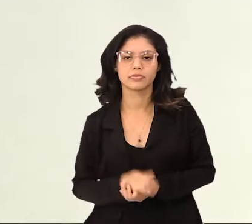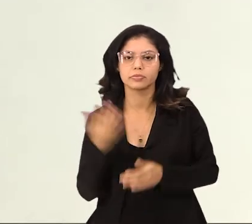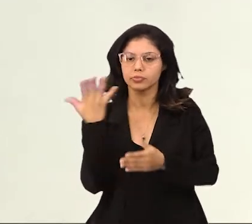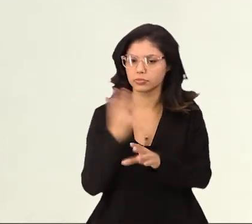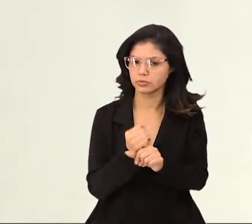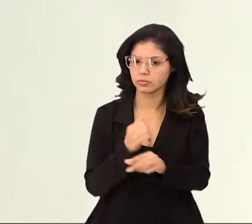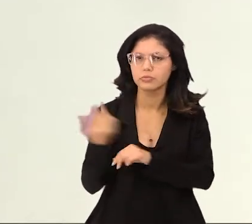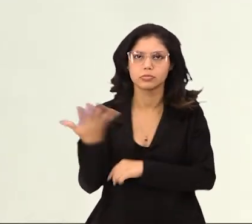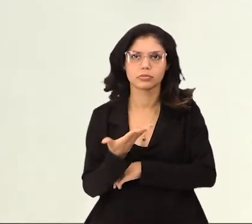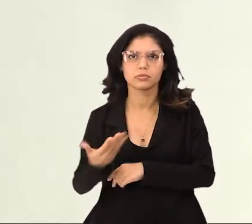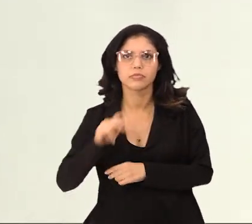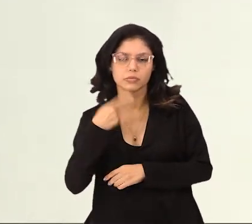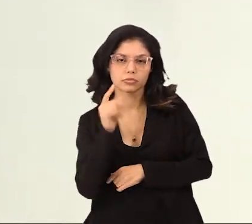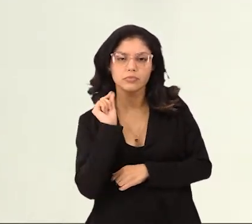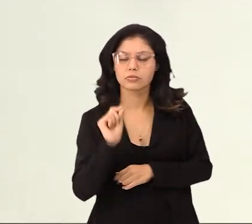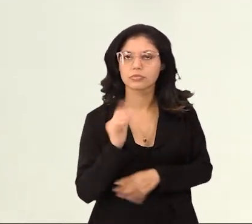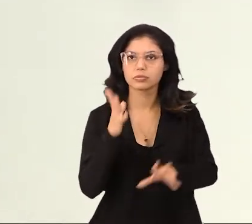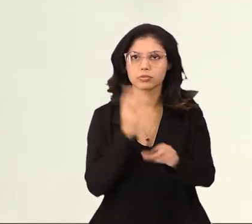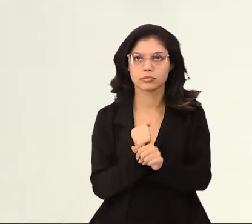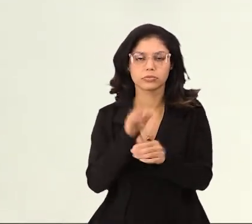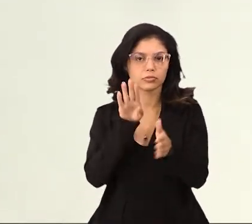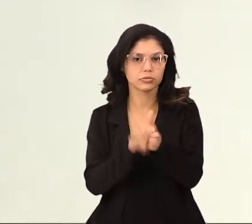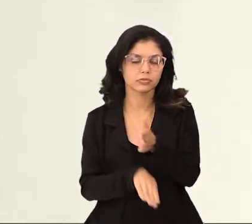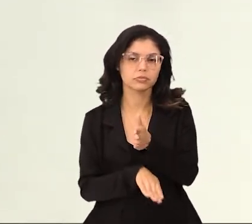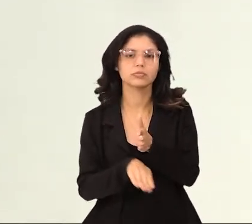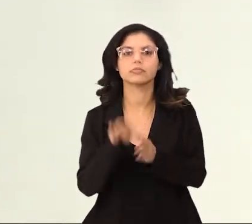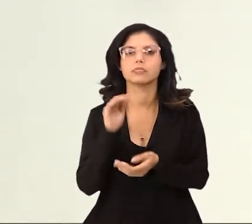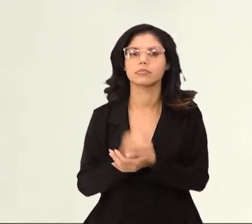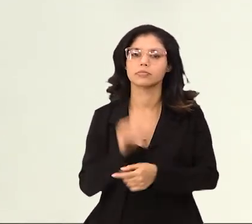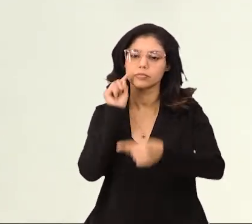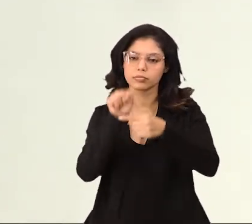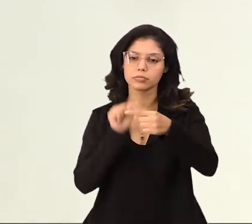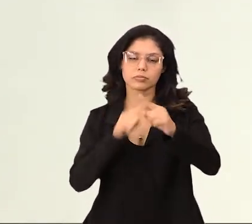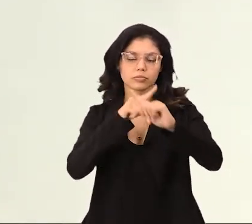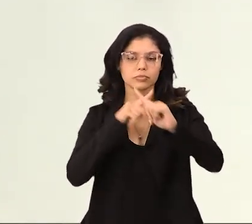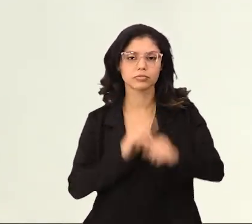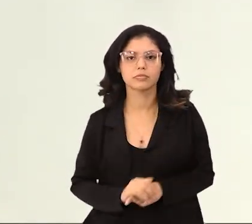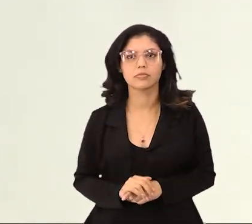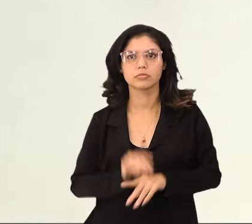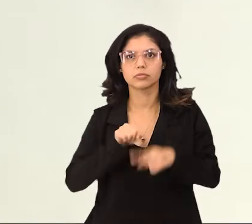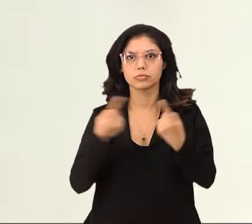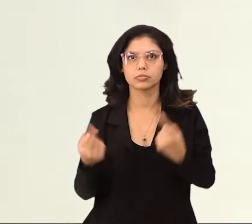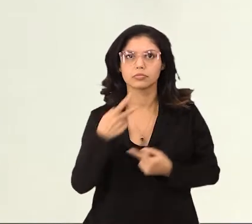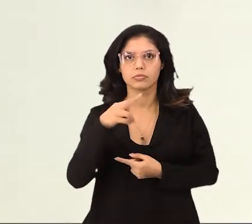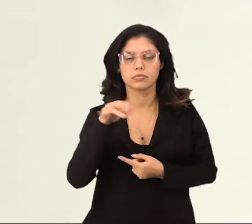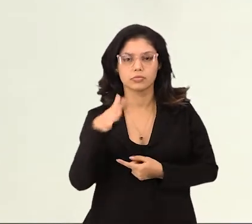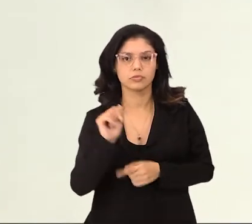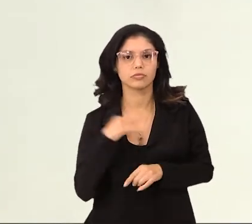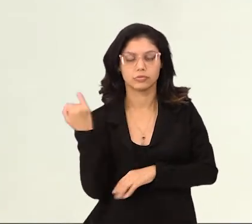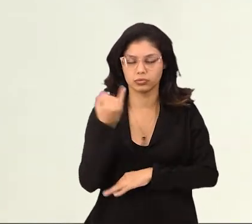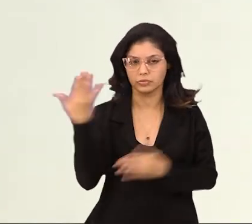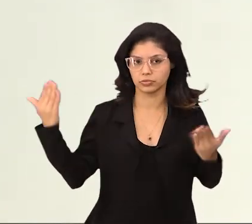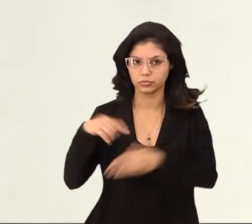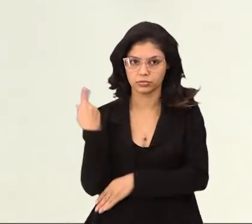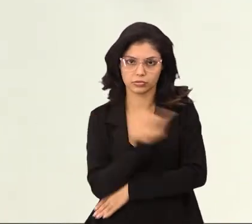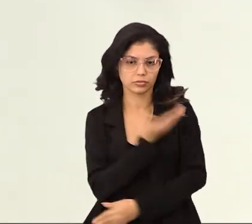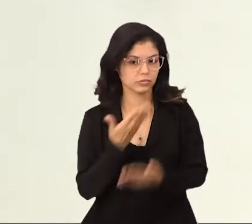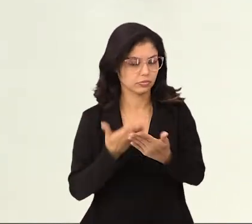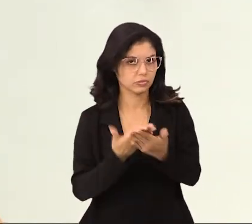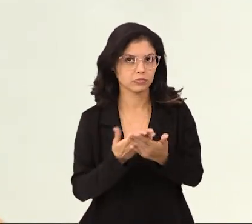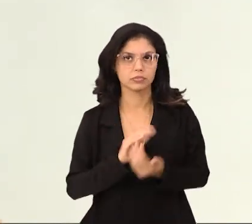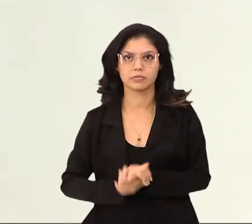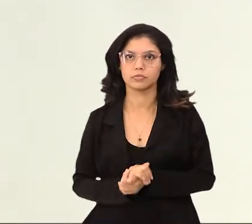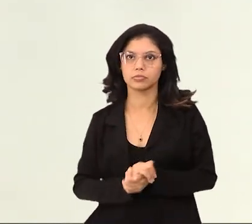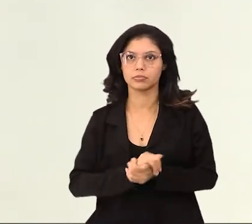operações básicas, geralmente falamos somente da adição, subtração, multiplicação e divisão, mas a potência é algo muito importante. E hoje vamos estudar sobre